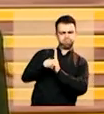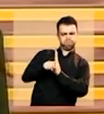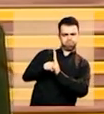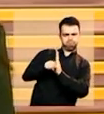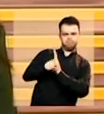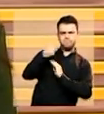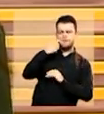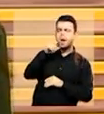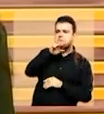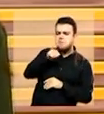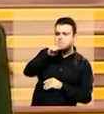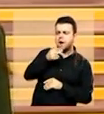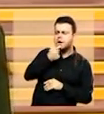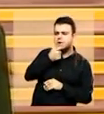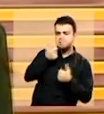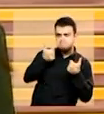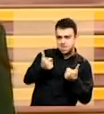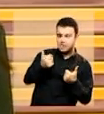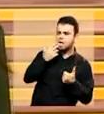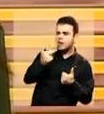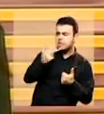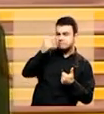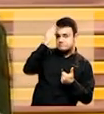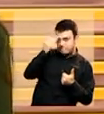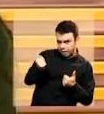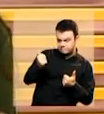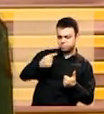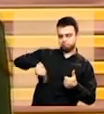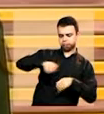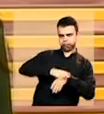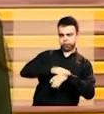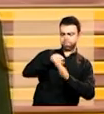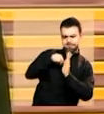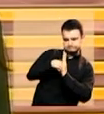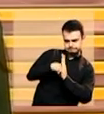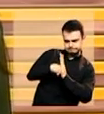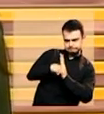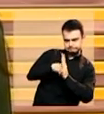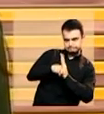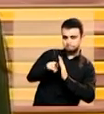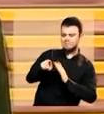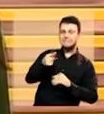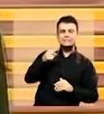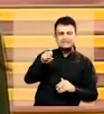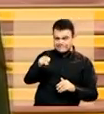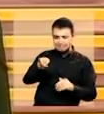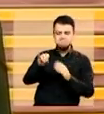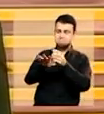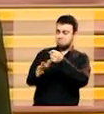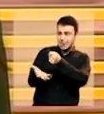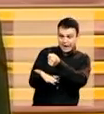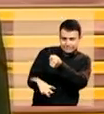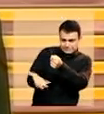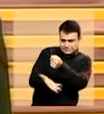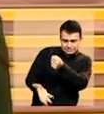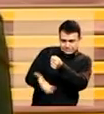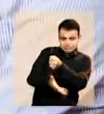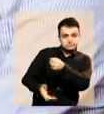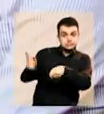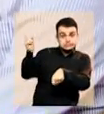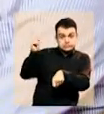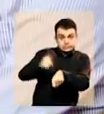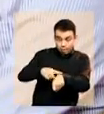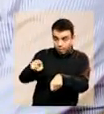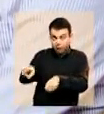de idioma para a gente saber como é que ele está. E ainda assim, se ele tiver assim, com o idioma muito básico, ele não vai ser, ele vai